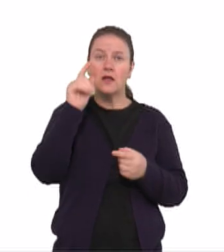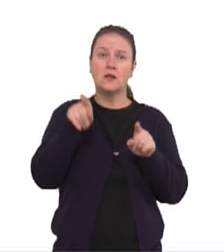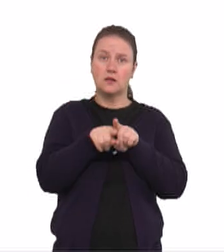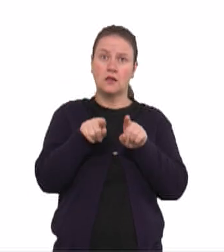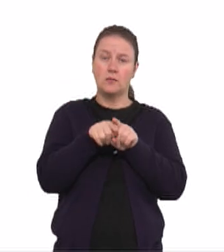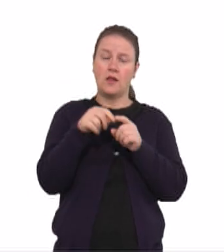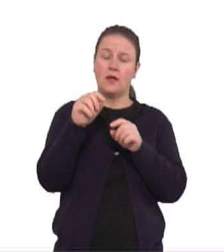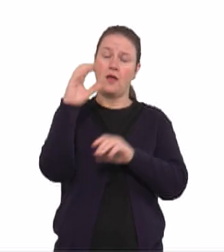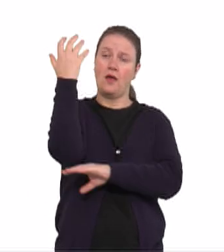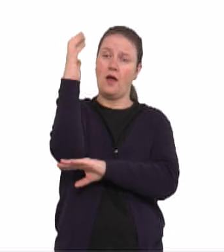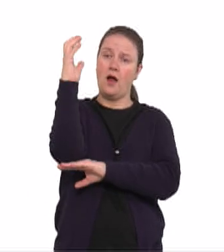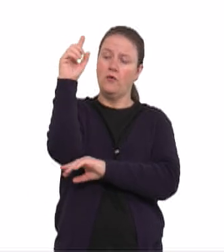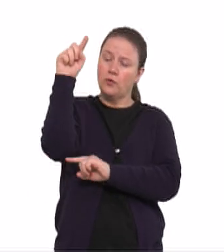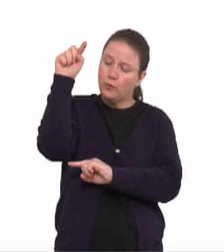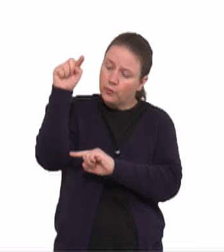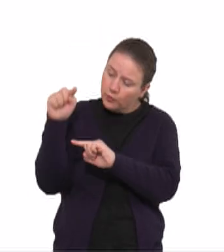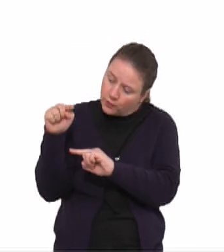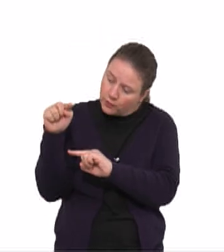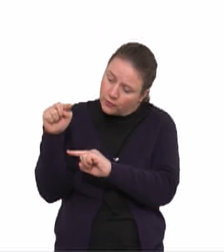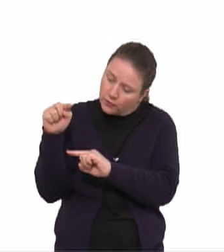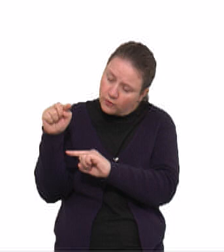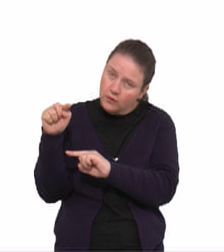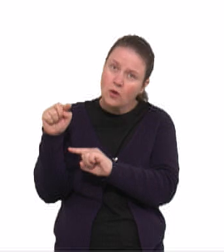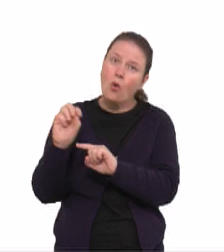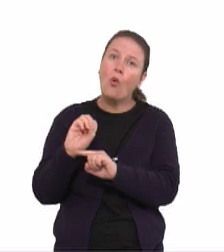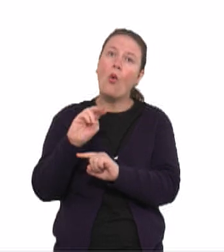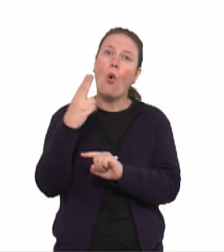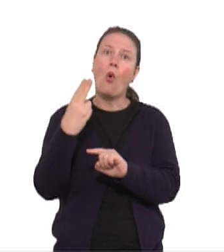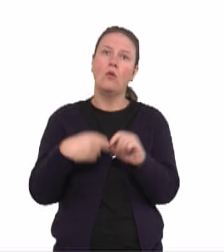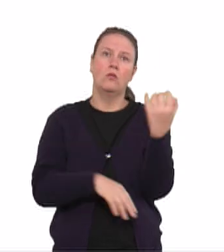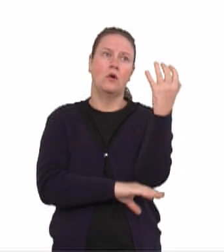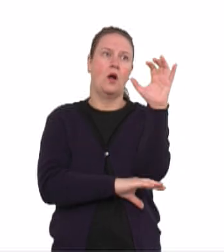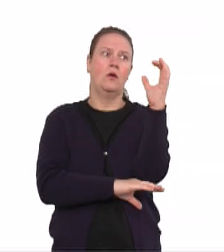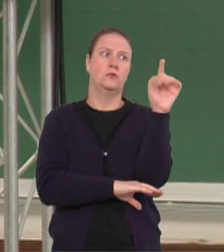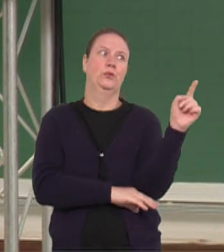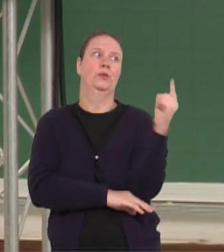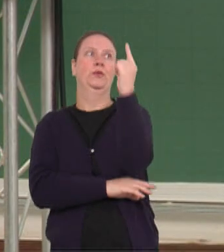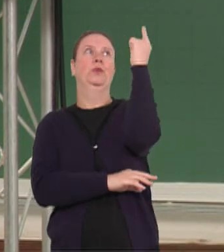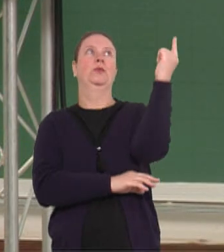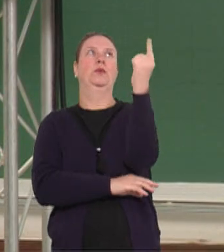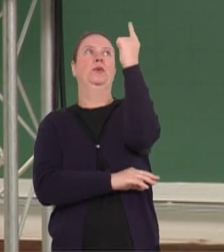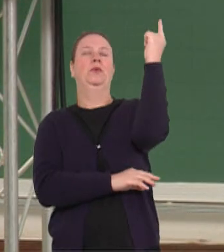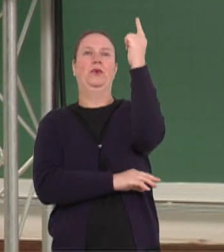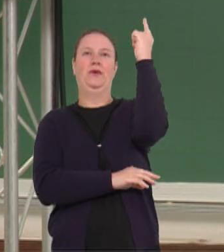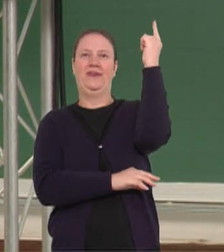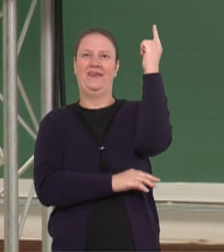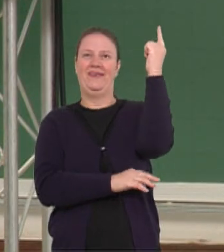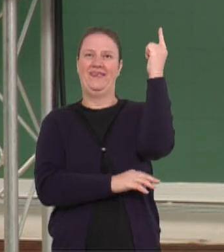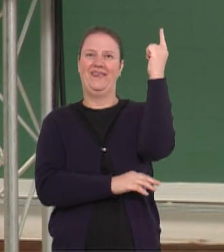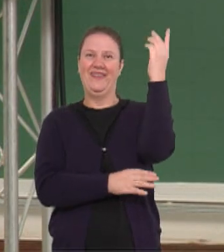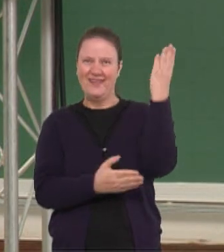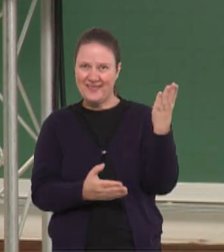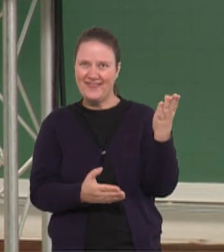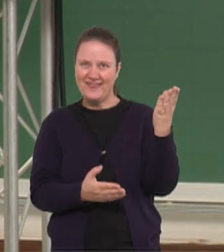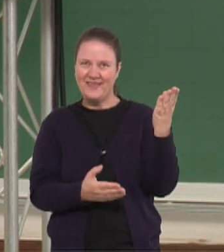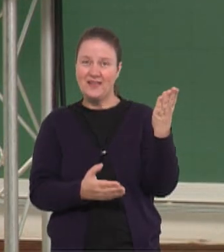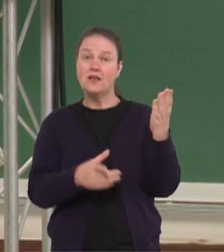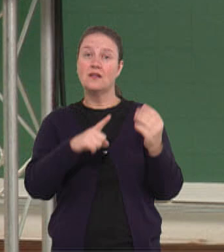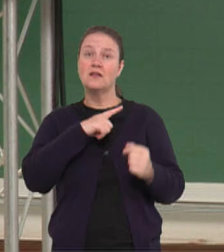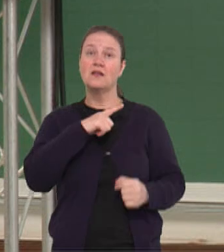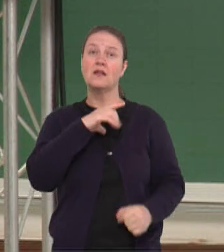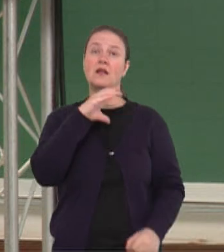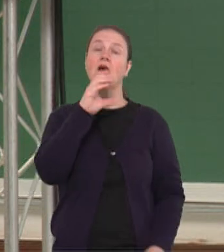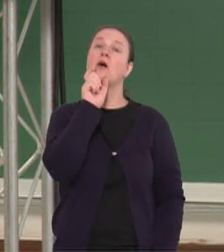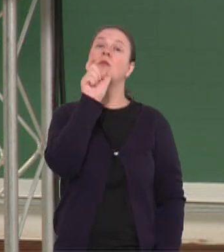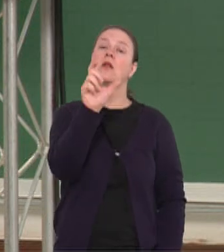e as centenárias. Precisa ser muito criativo ou só ter um pouquinho de conhecimento para entender o que é centenário? E aí tem o numeral lá que